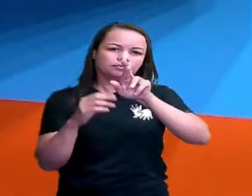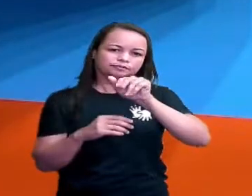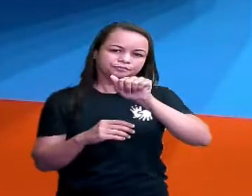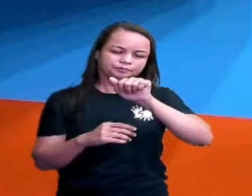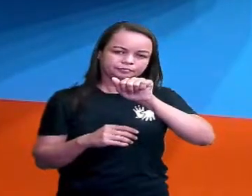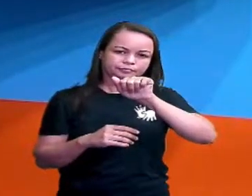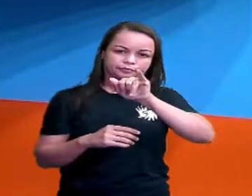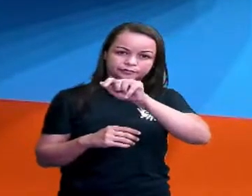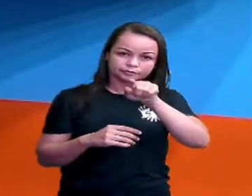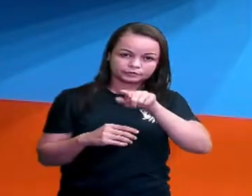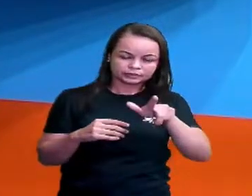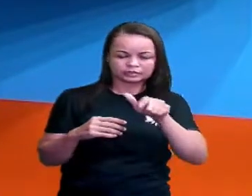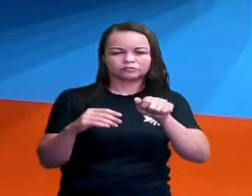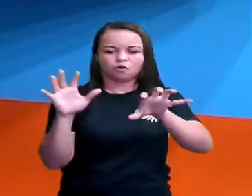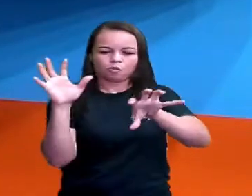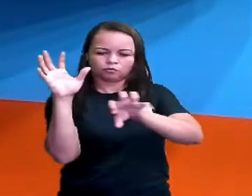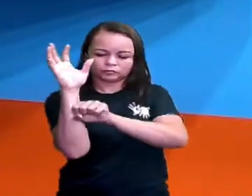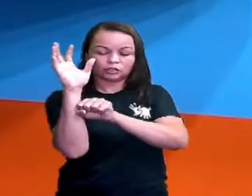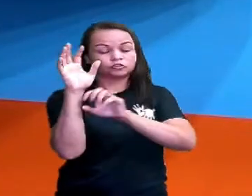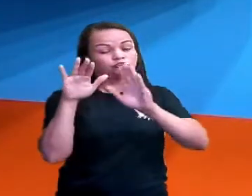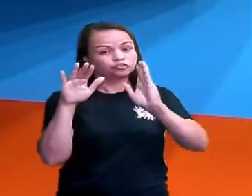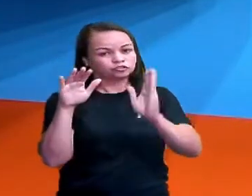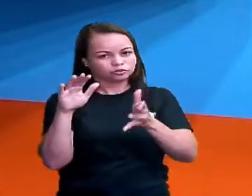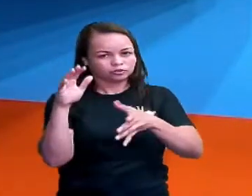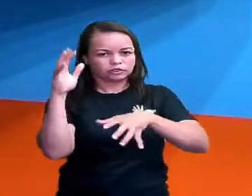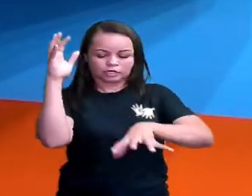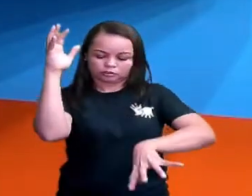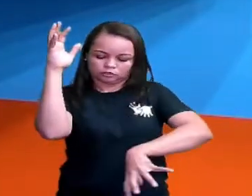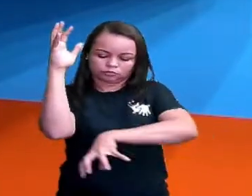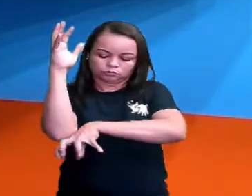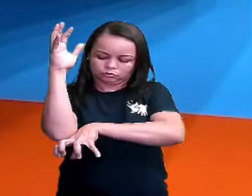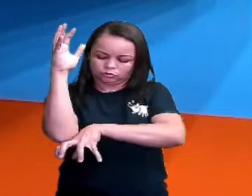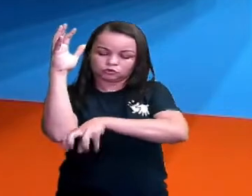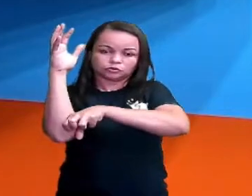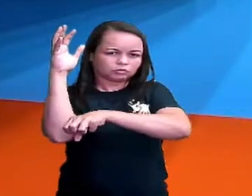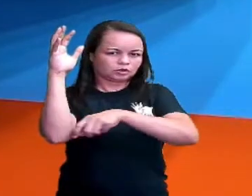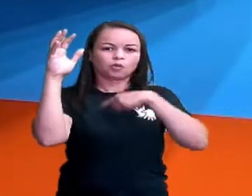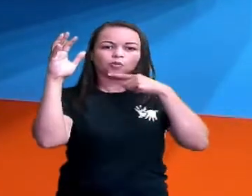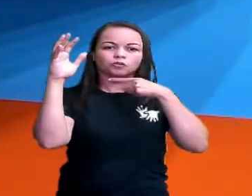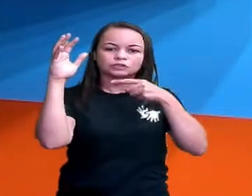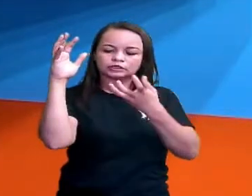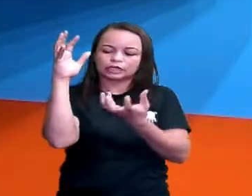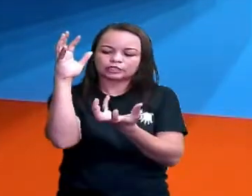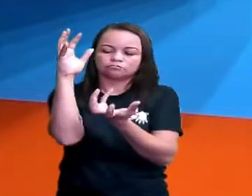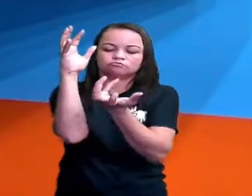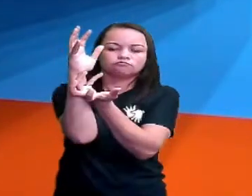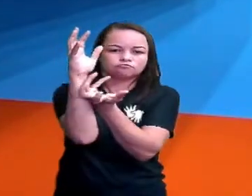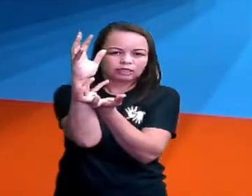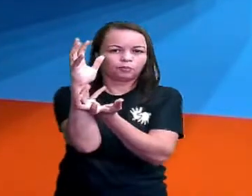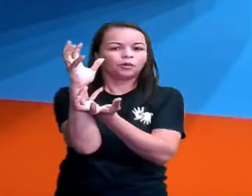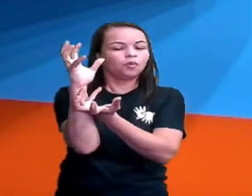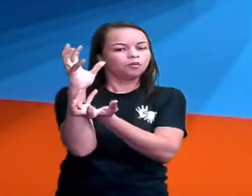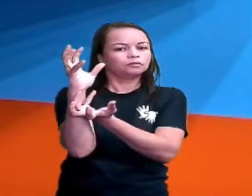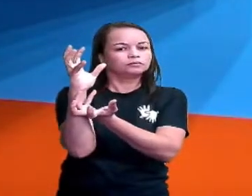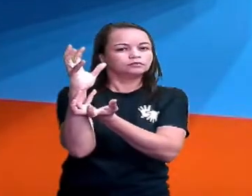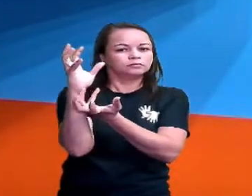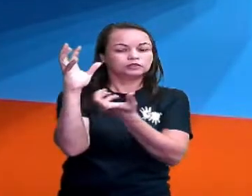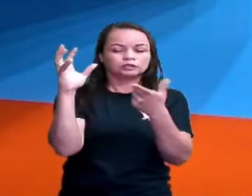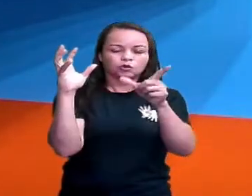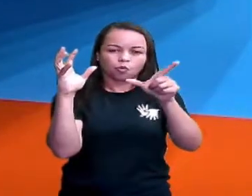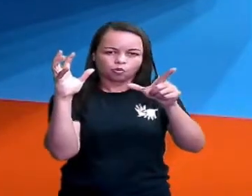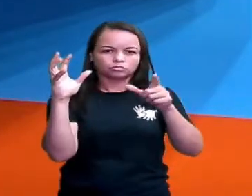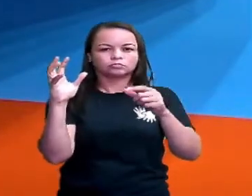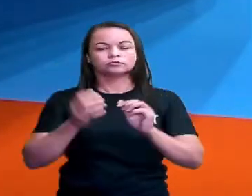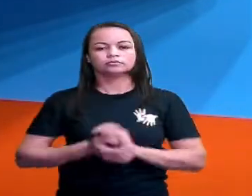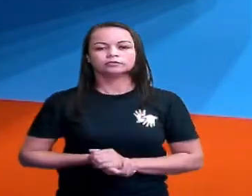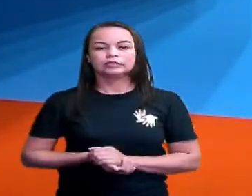fixadas no solo, certo? Dentro do substrato, elas estão no ar, fixas na superfície de outras